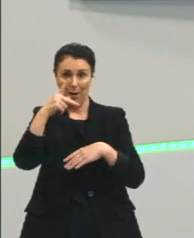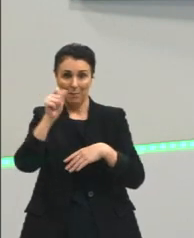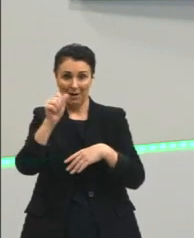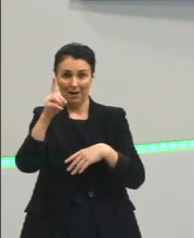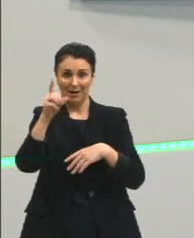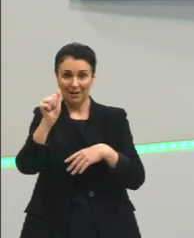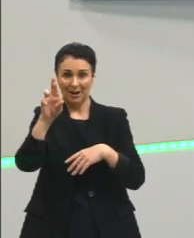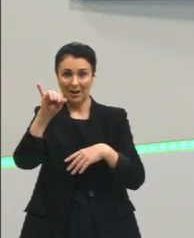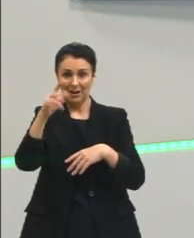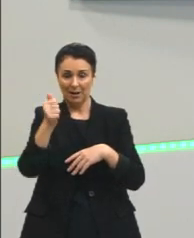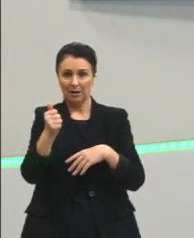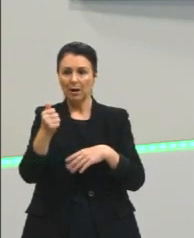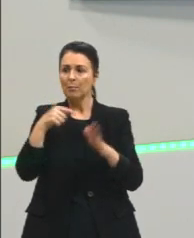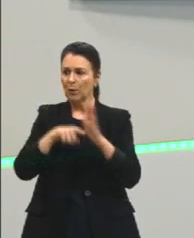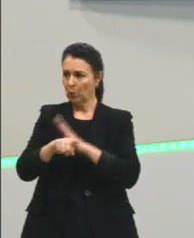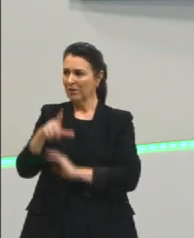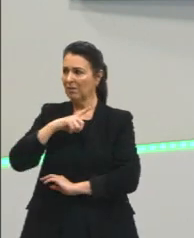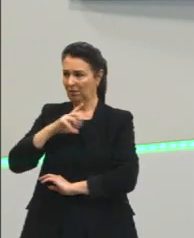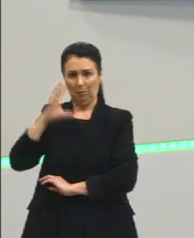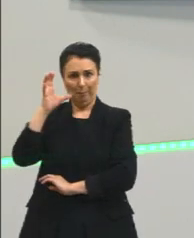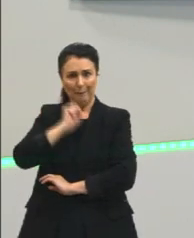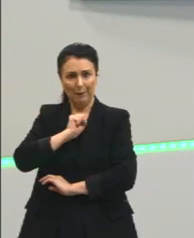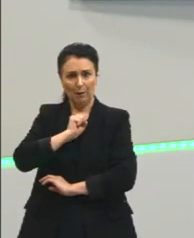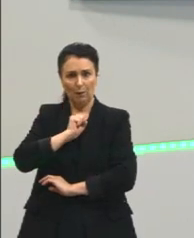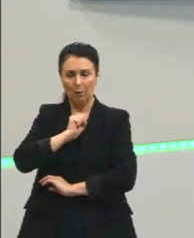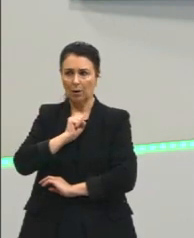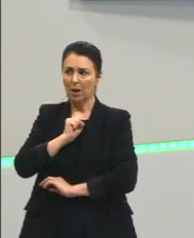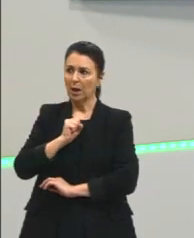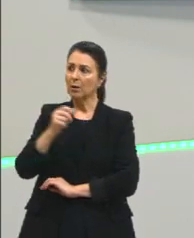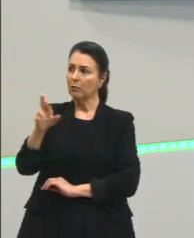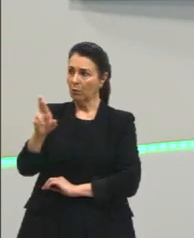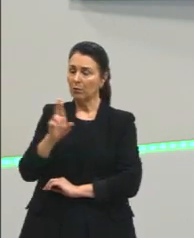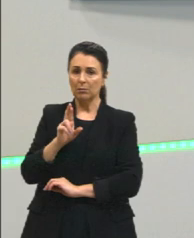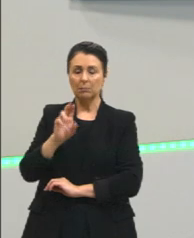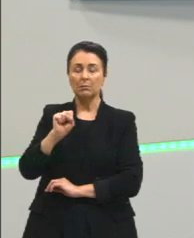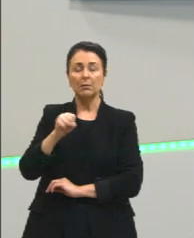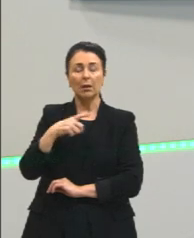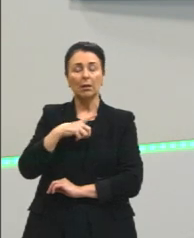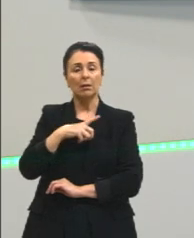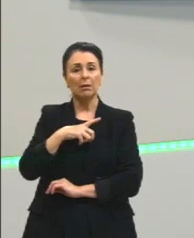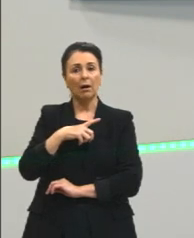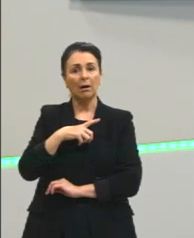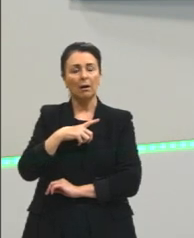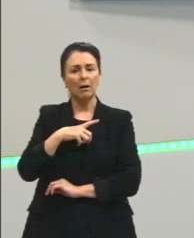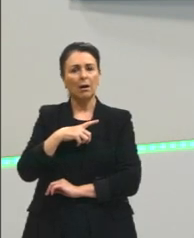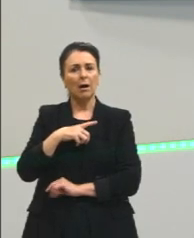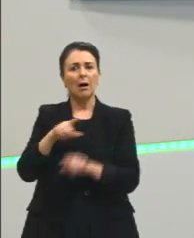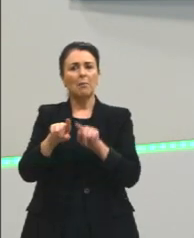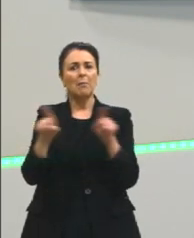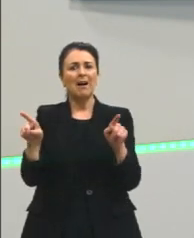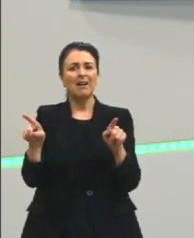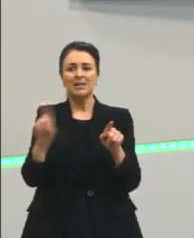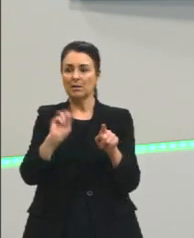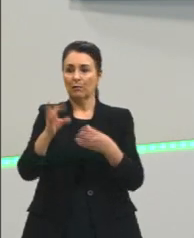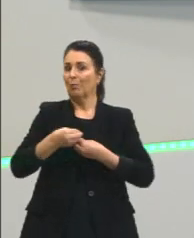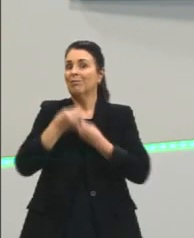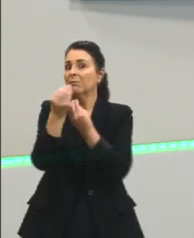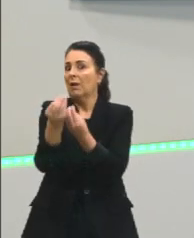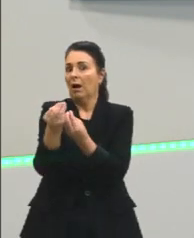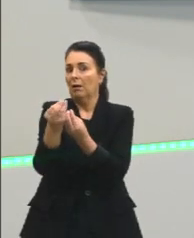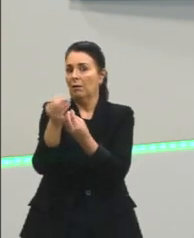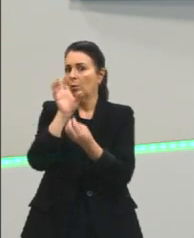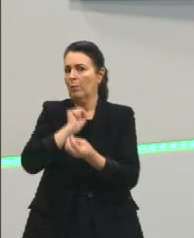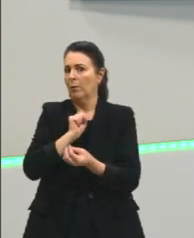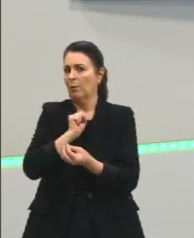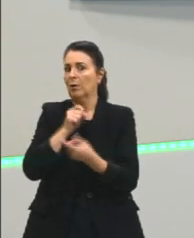perguntarem se tempão eles vão te responder que sim Vocês não vão te dar o pão